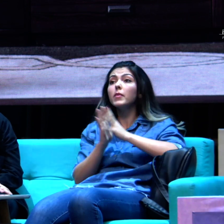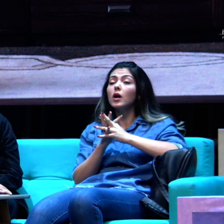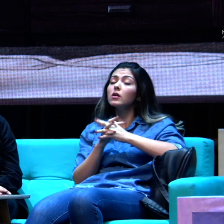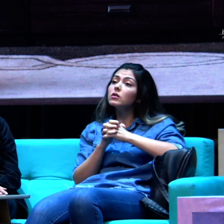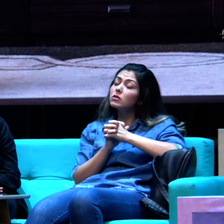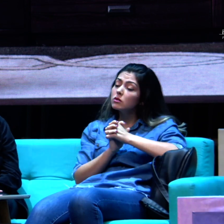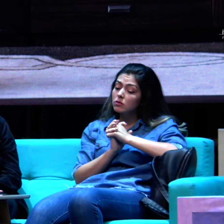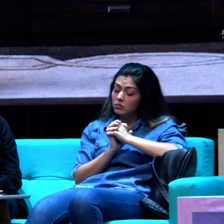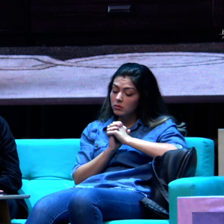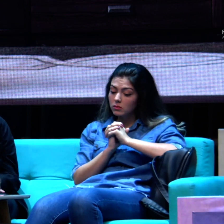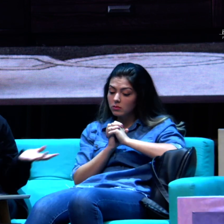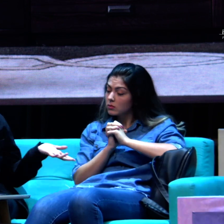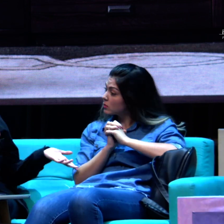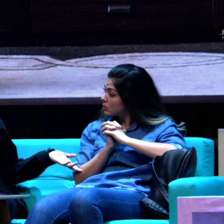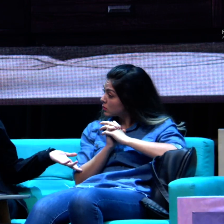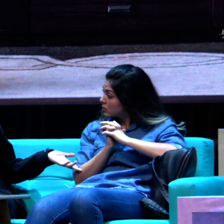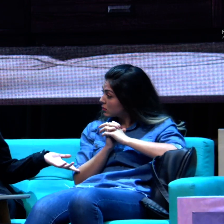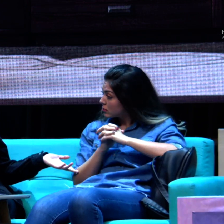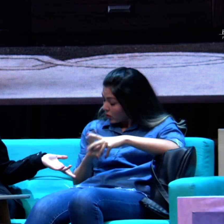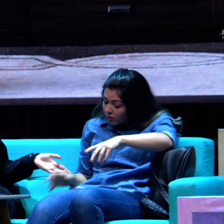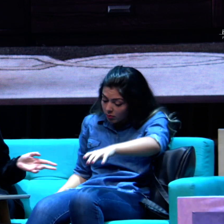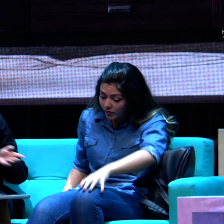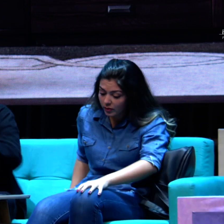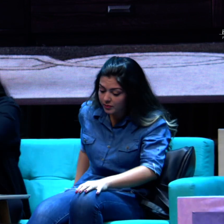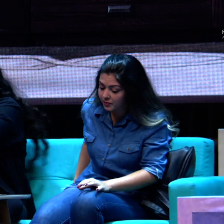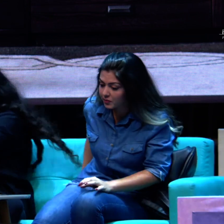Ai, tomara. Fica tranquila. Fico preocupada, sabe?